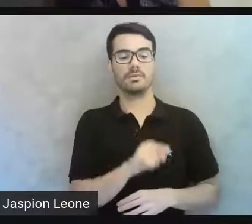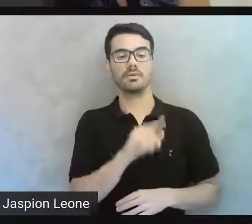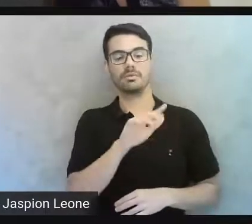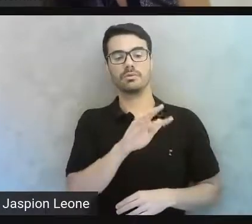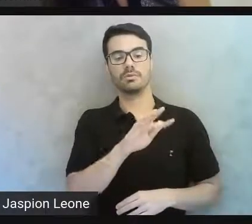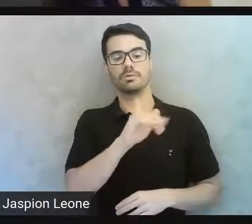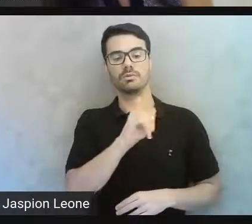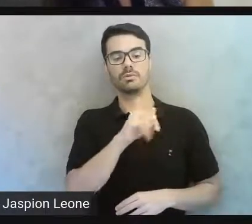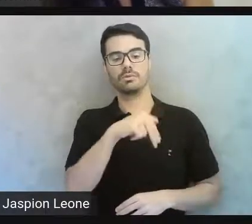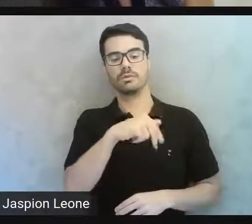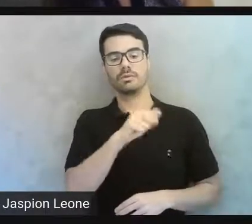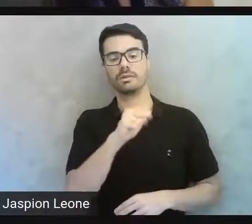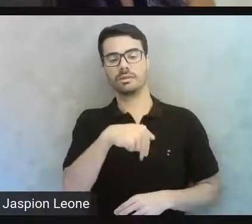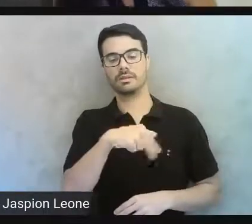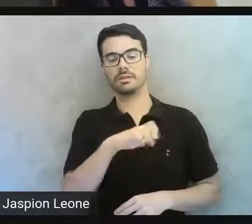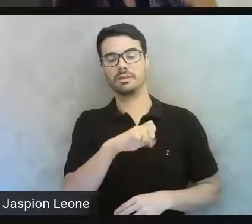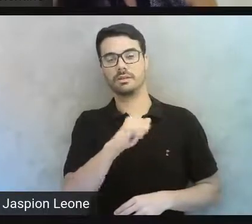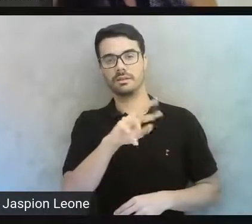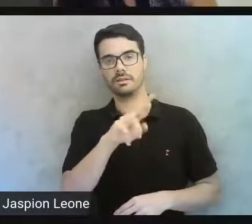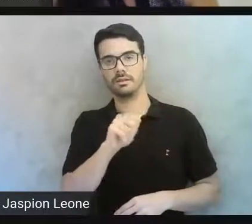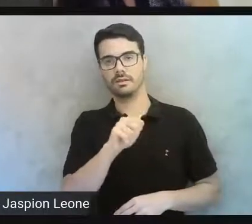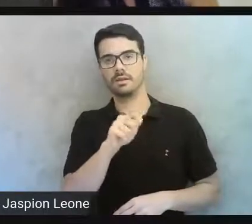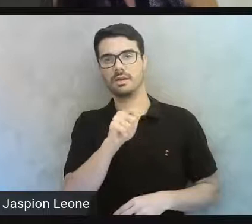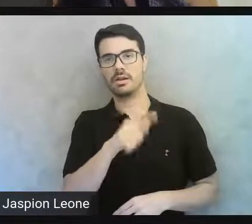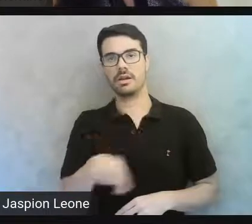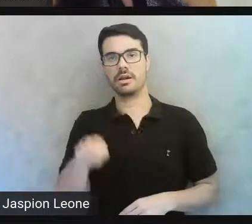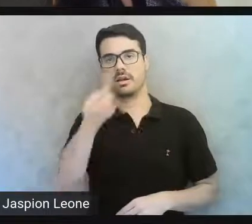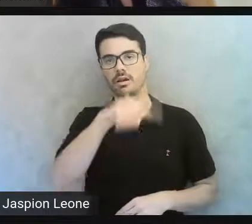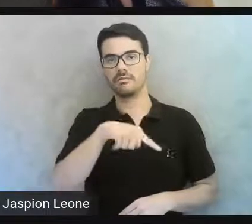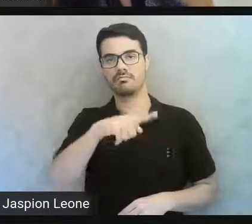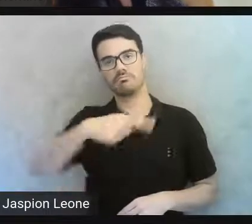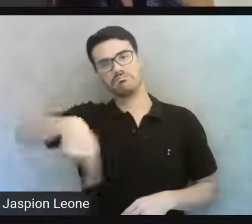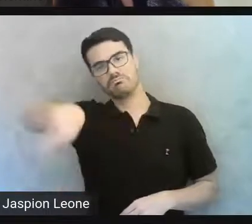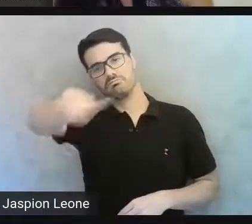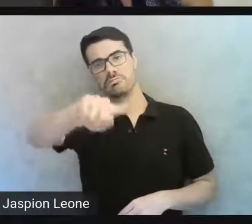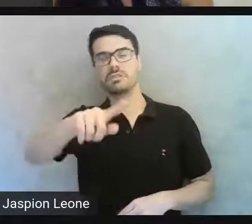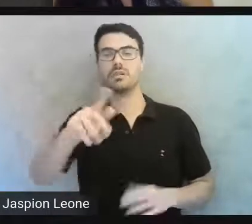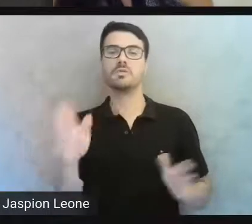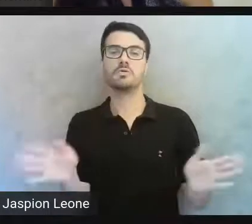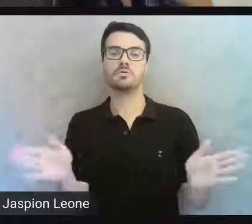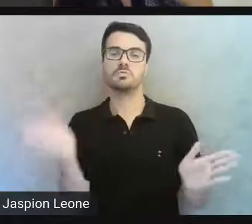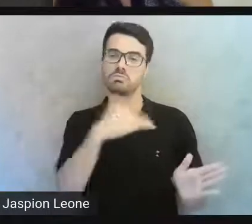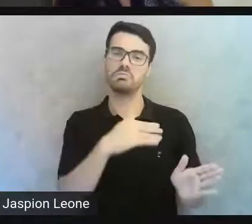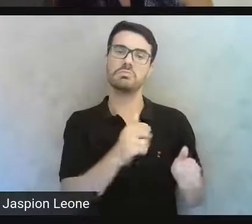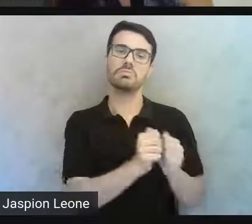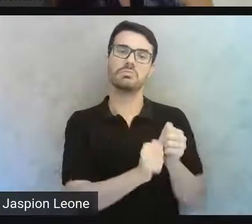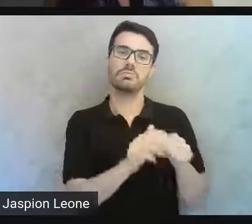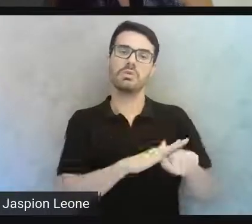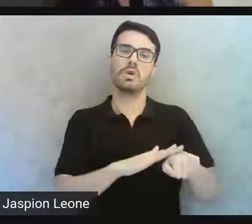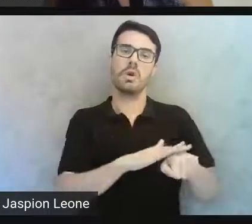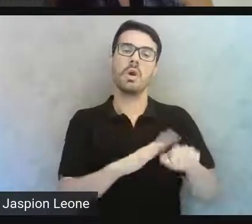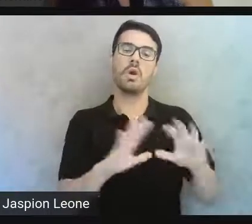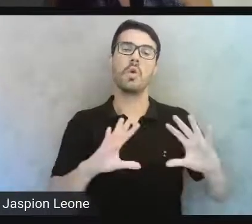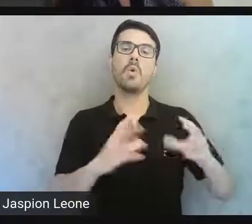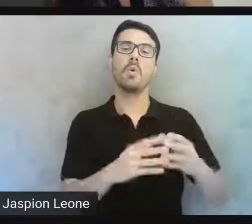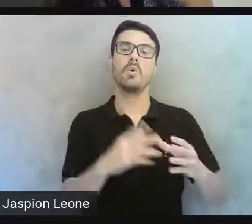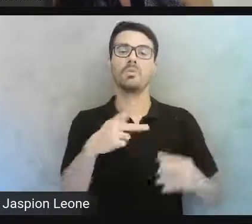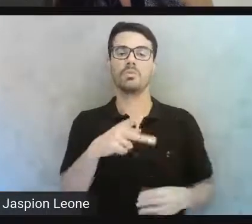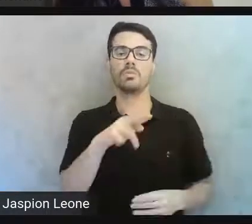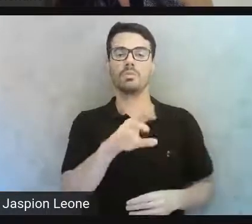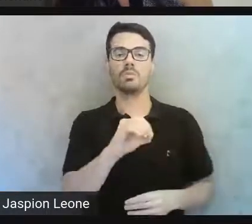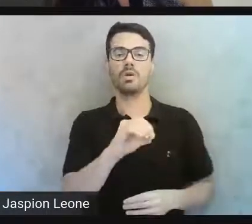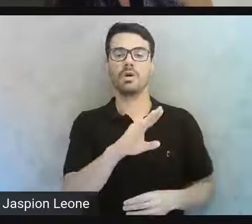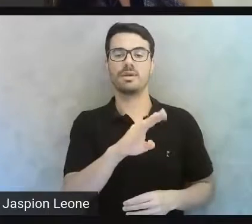educação.financeira@câmara.leg.br, e a gente está à disposição lá no Procer, para quem conversar mais, agradecer a presença de todo mundo, os comentários, as pessoas